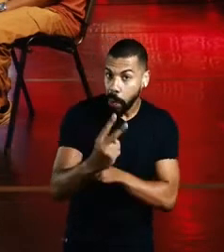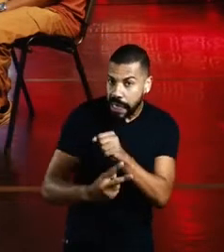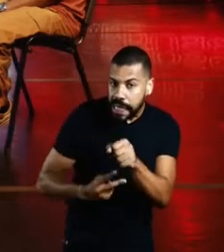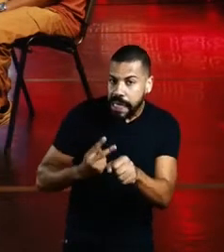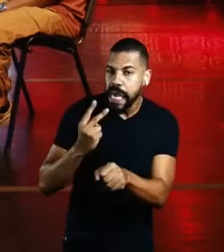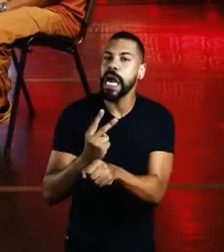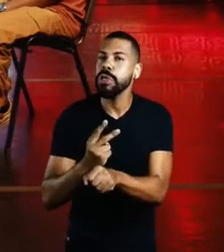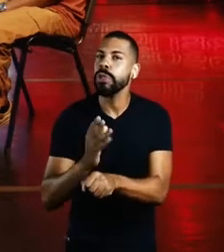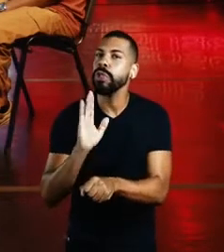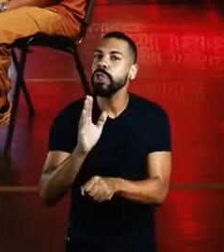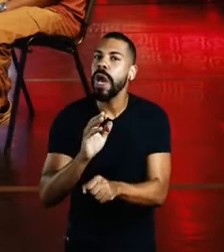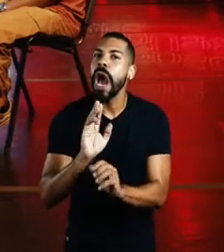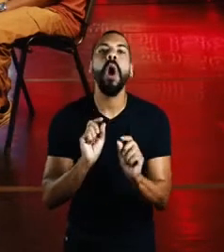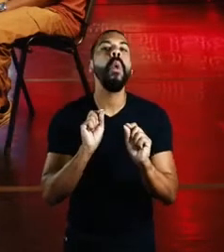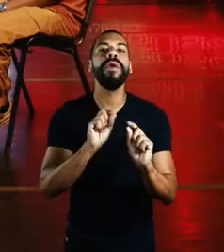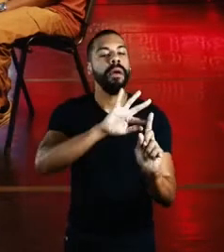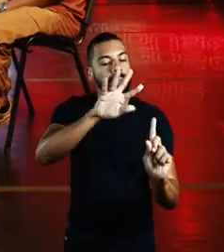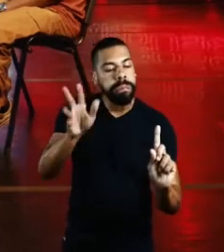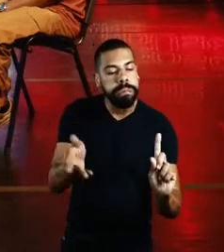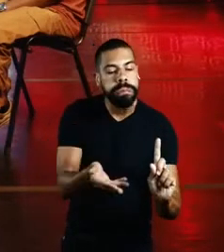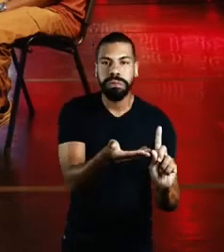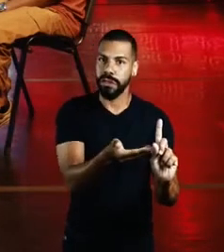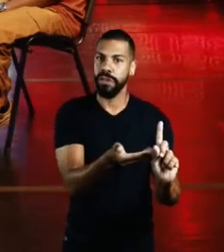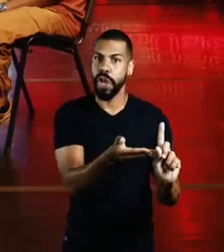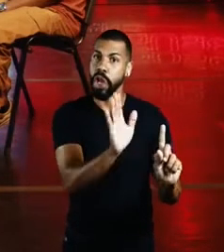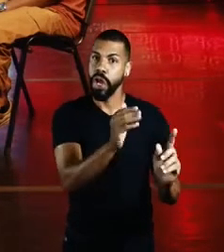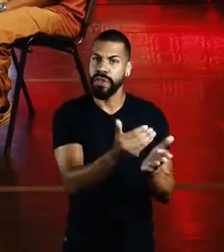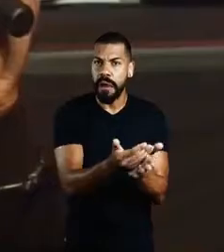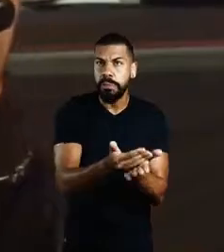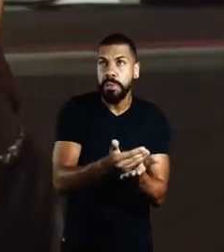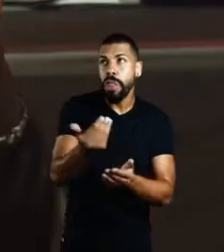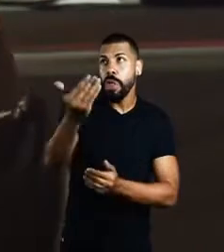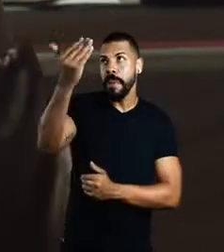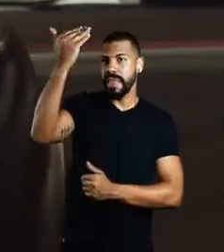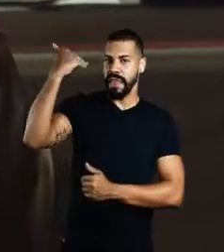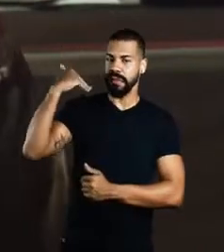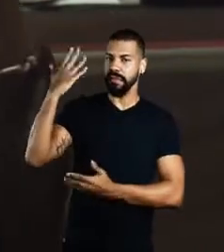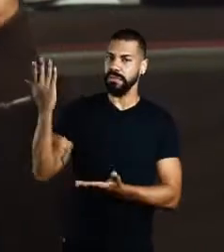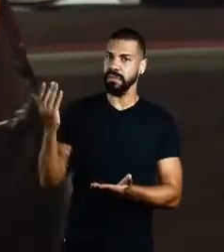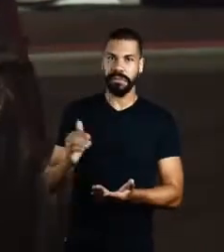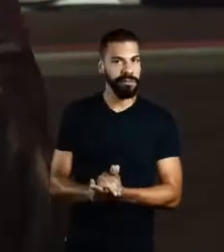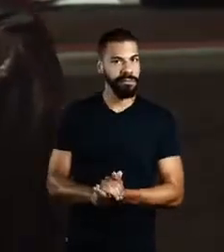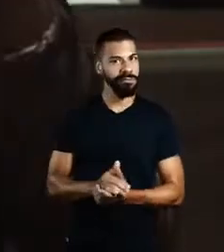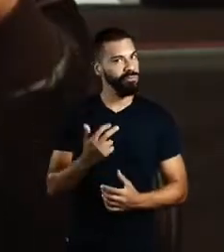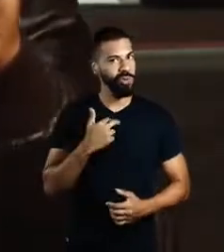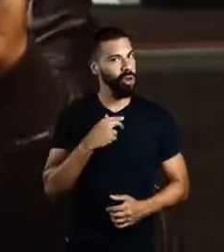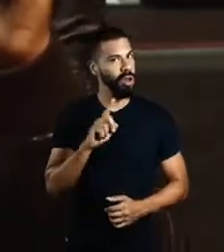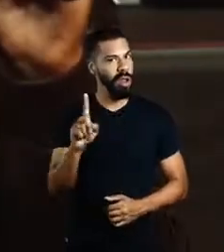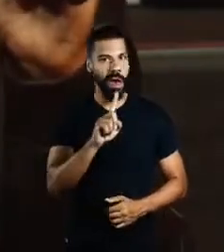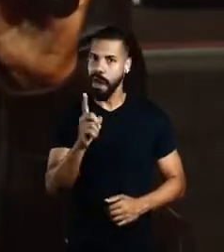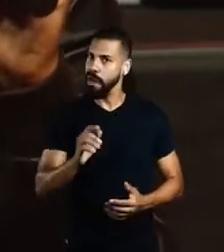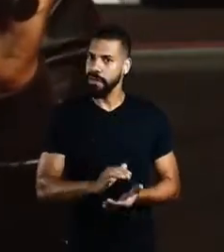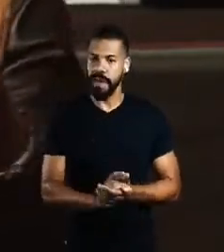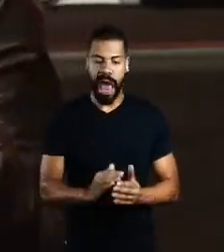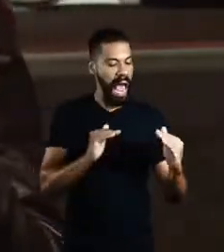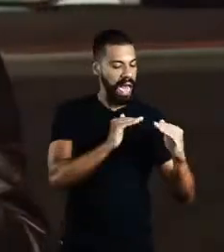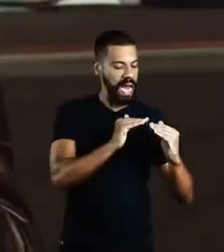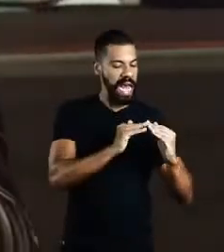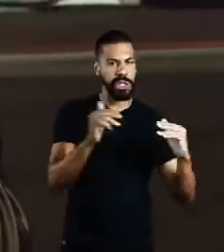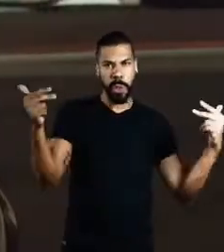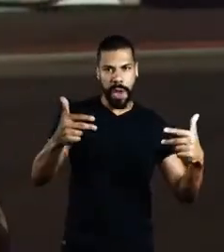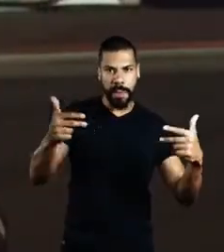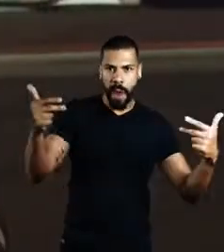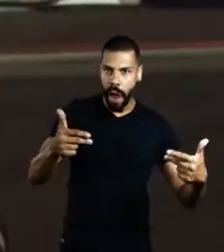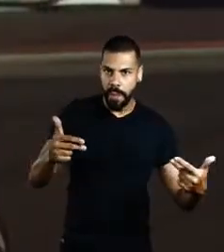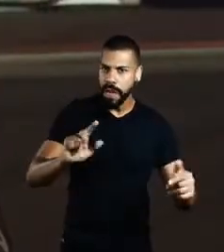quê? Referendar quem já está aqui. Eu não posso chegar, meter o pé na porta e falar, na casa do hip hop, não, peraí.